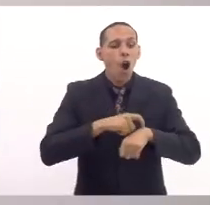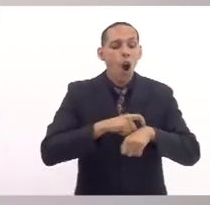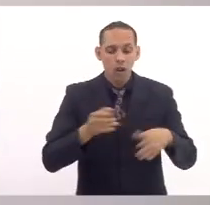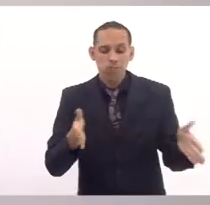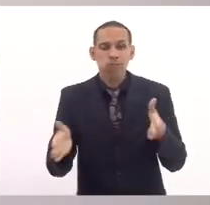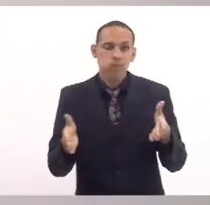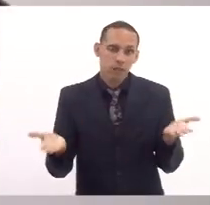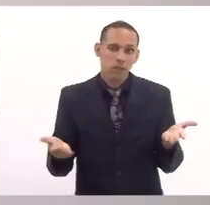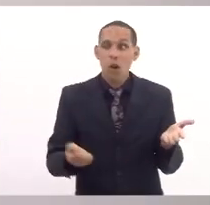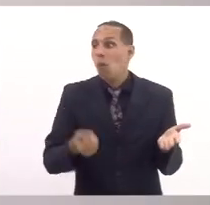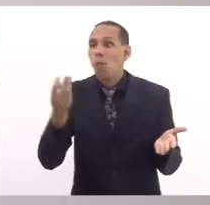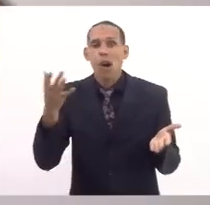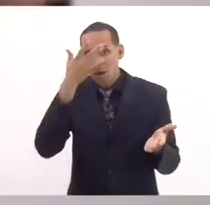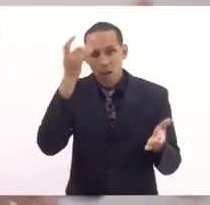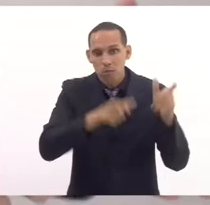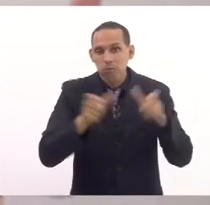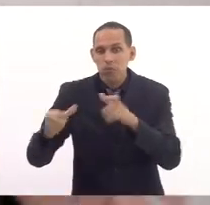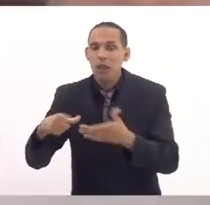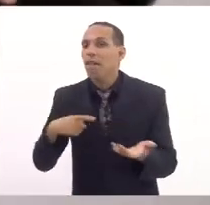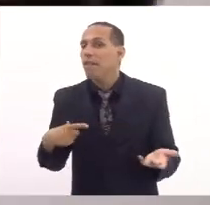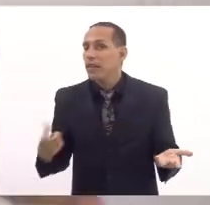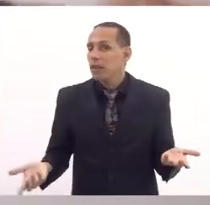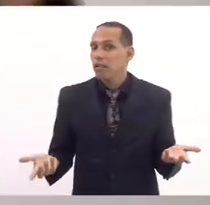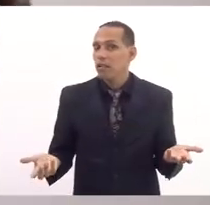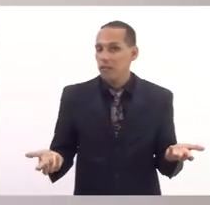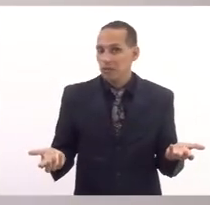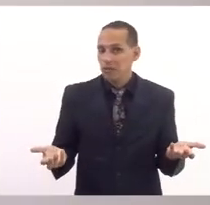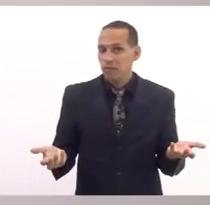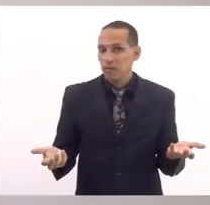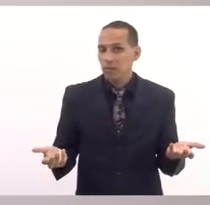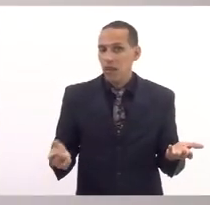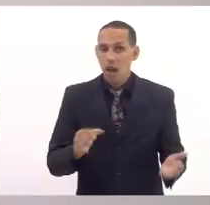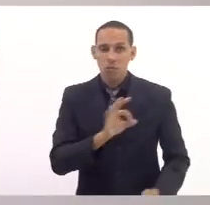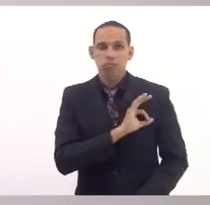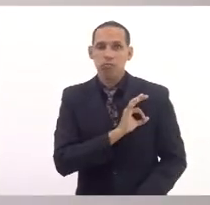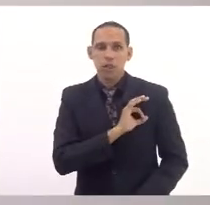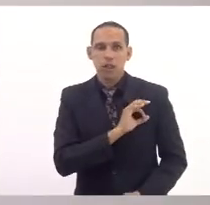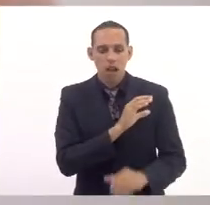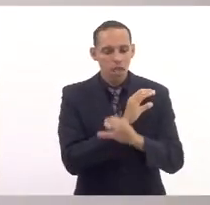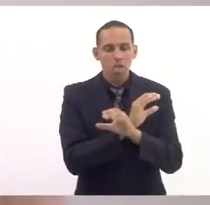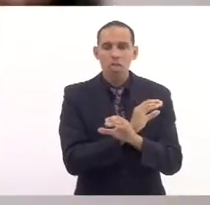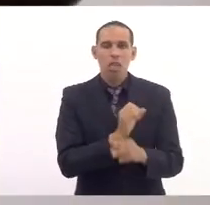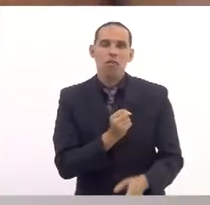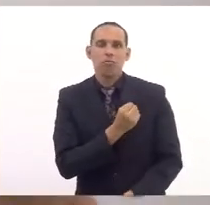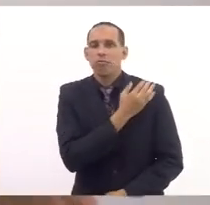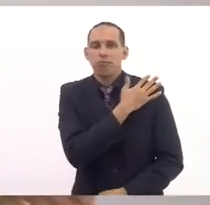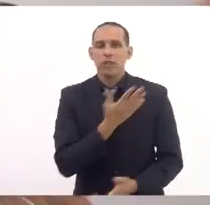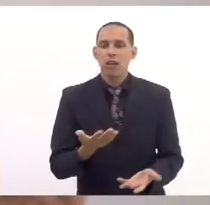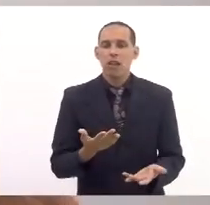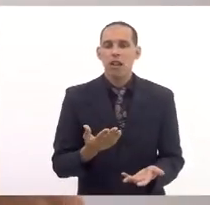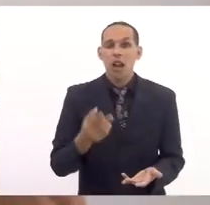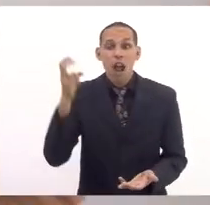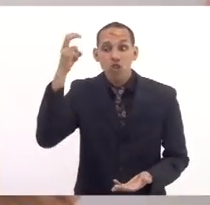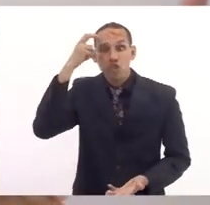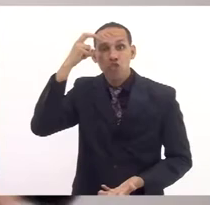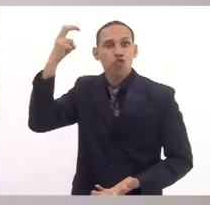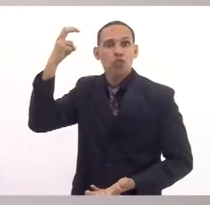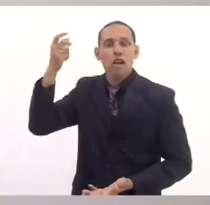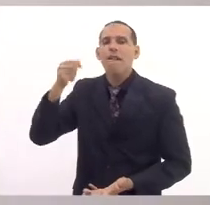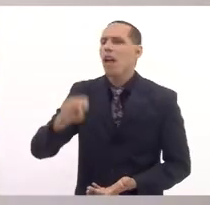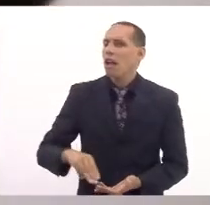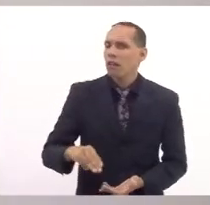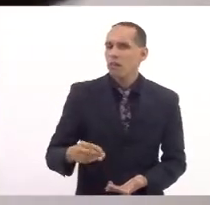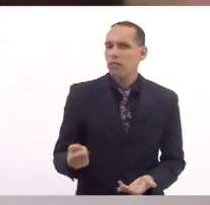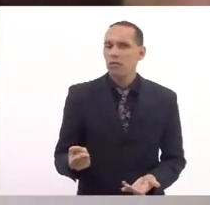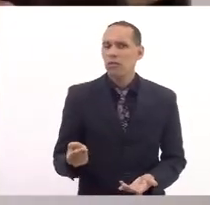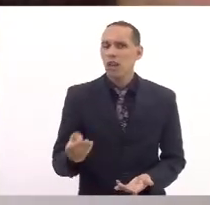horas? Quantos homens terão da Polícia Militar e da Polícia Civil? Qual o setor de inteligência que está operando nessas 12 estações? A